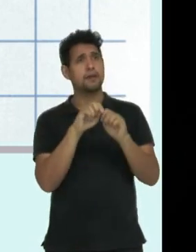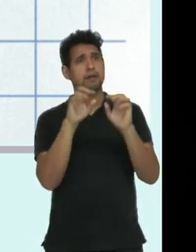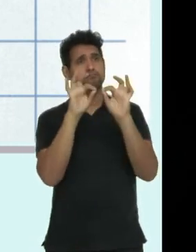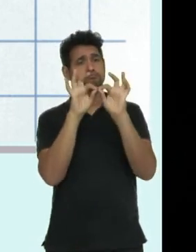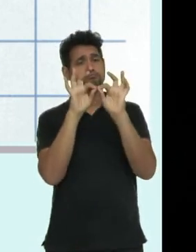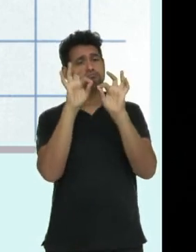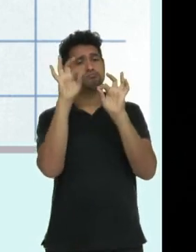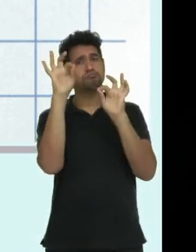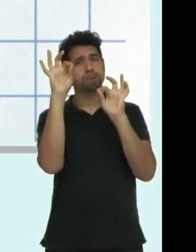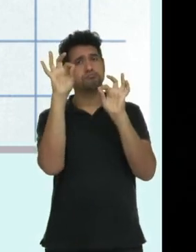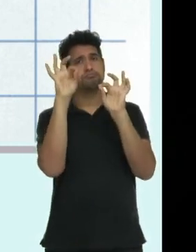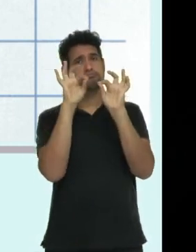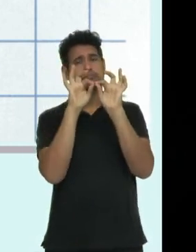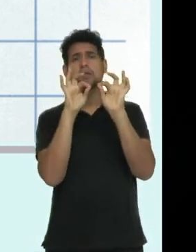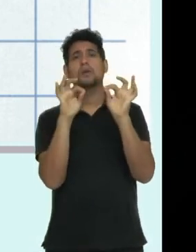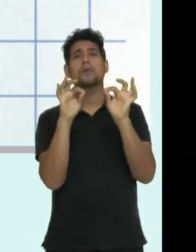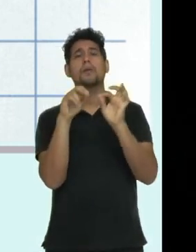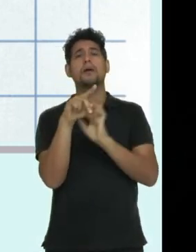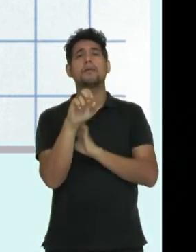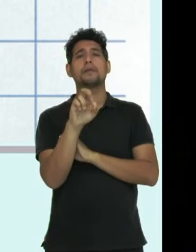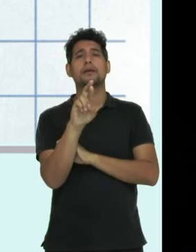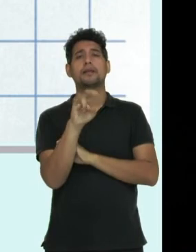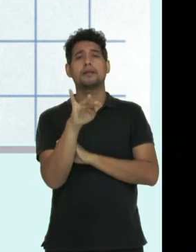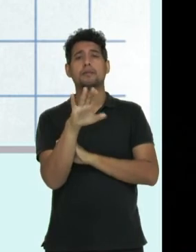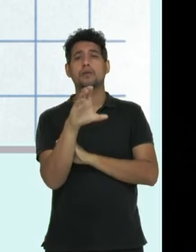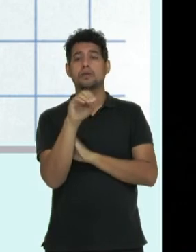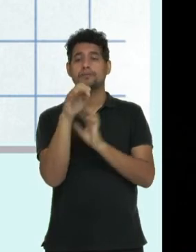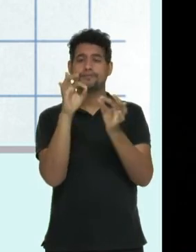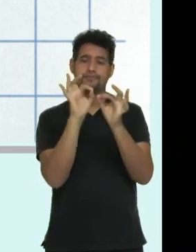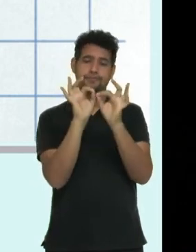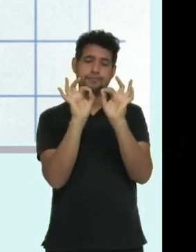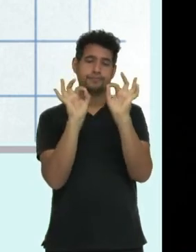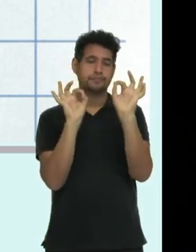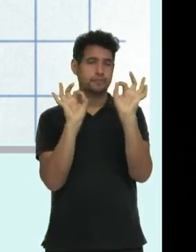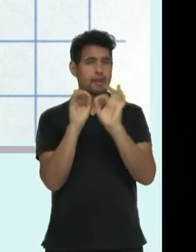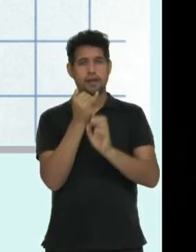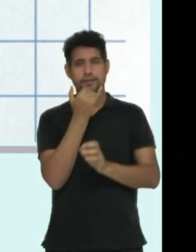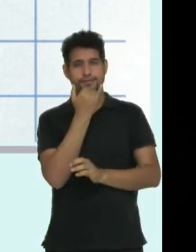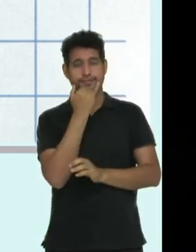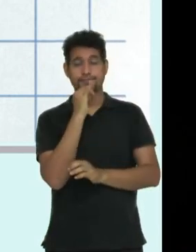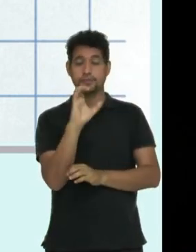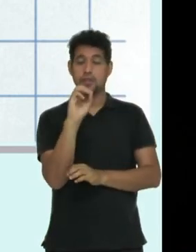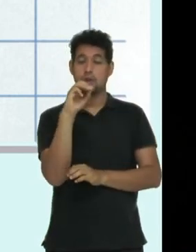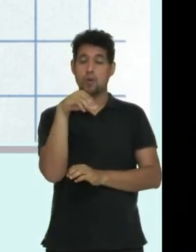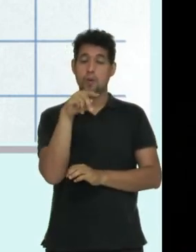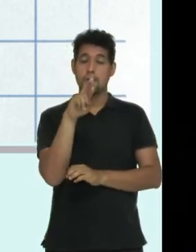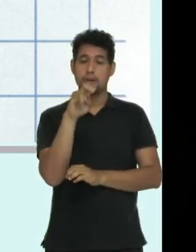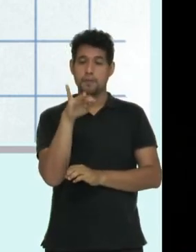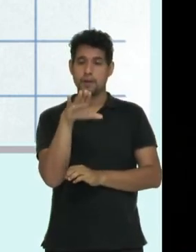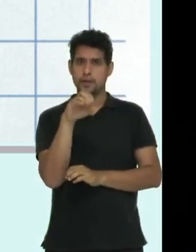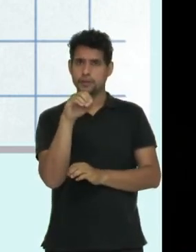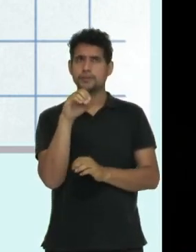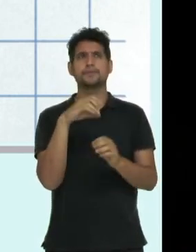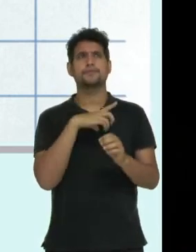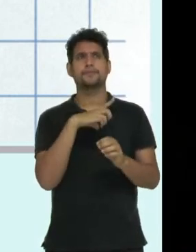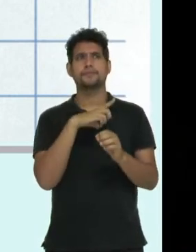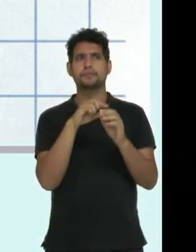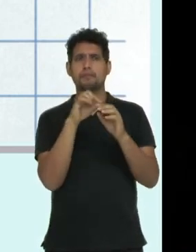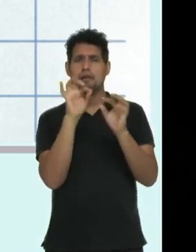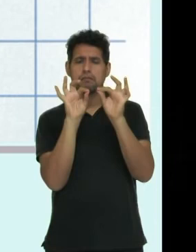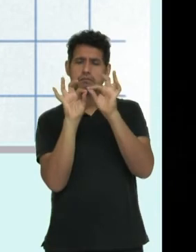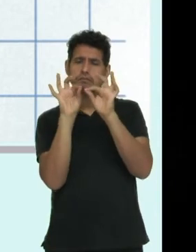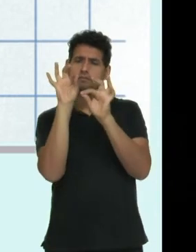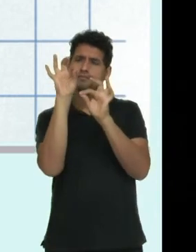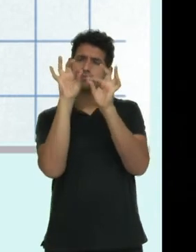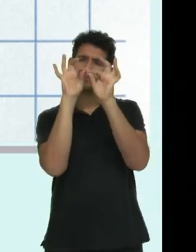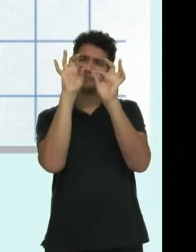medir o perímetro, né? O comprimento o perímetro não, né? O comprimento da borda, tá? O comprimento dessa bordinha, de uma